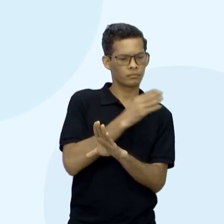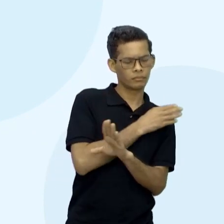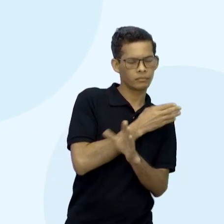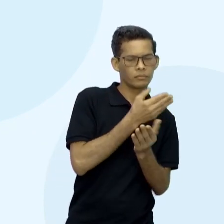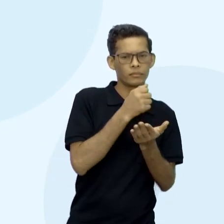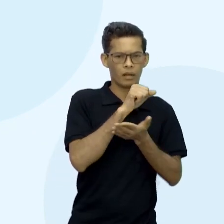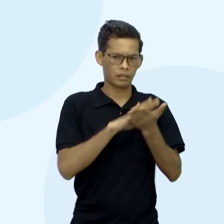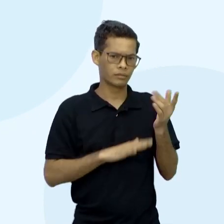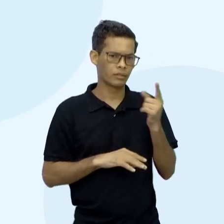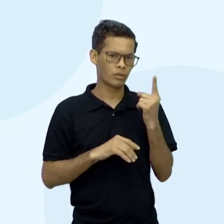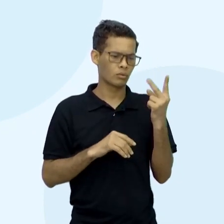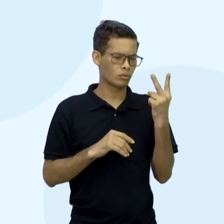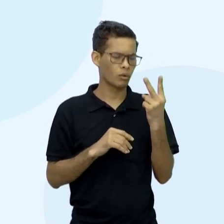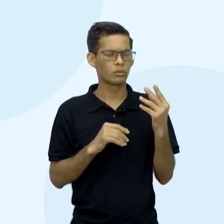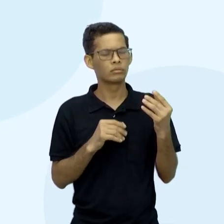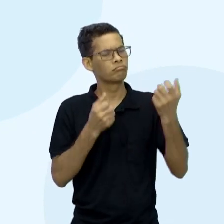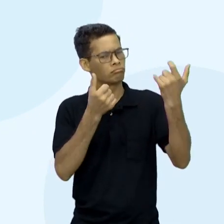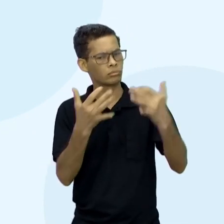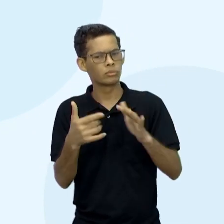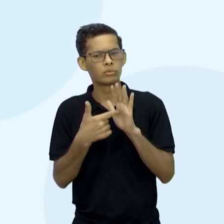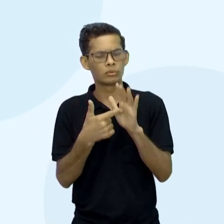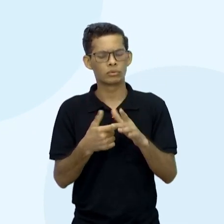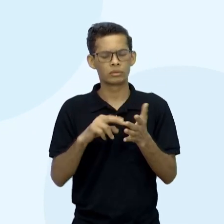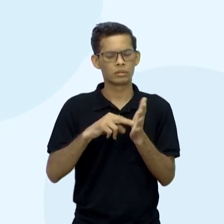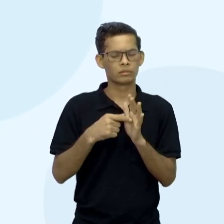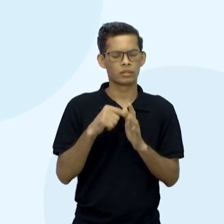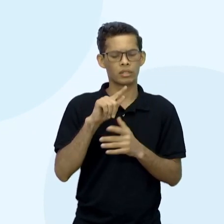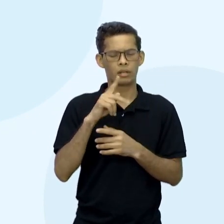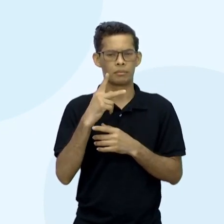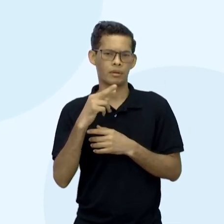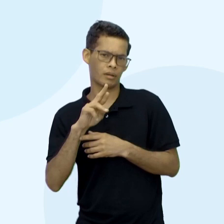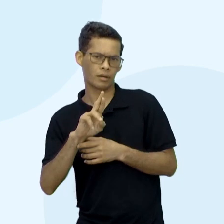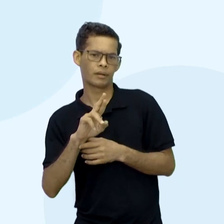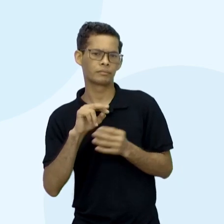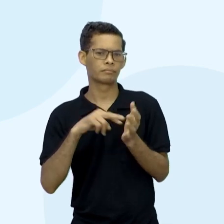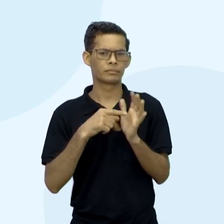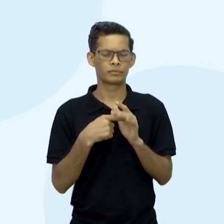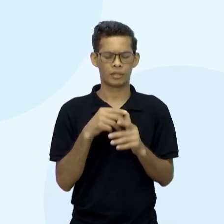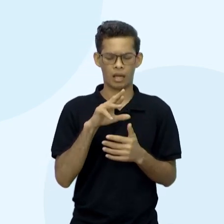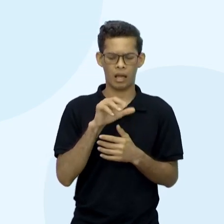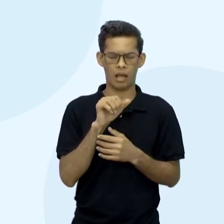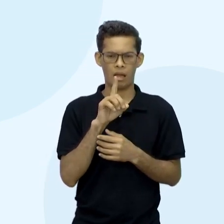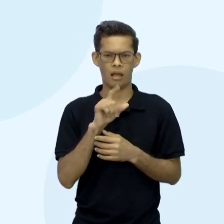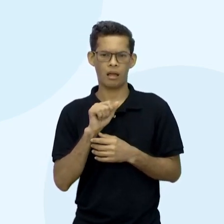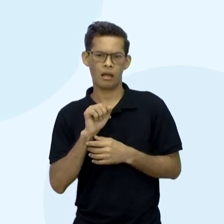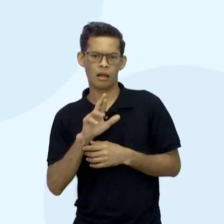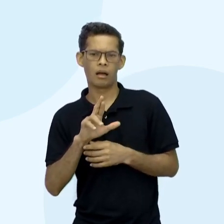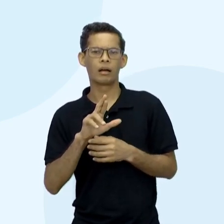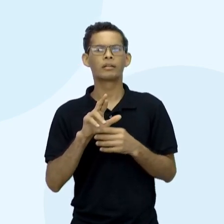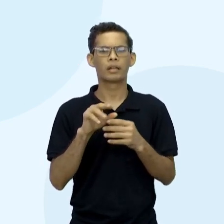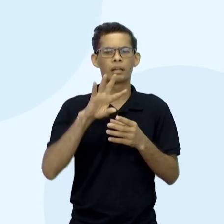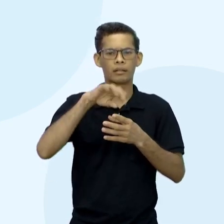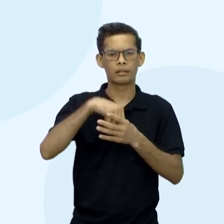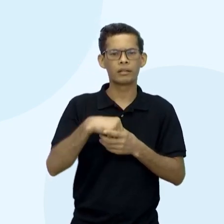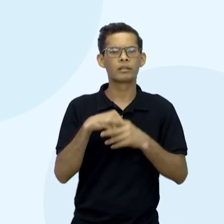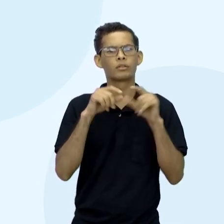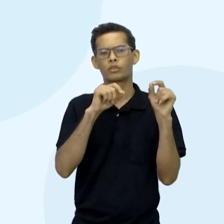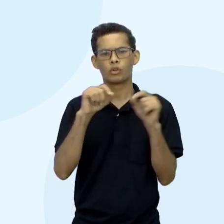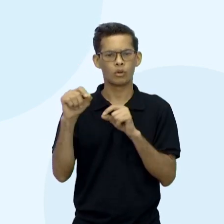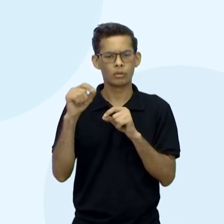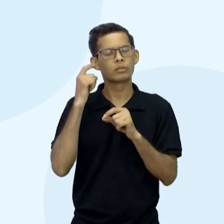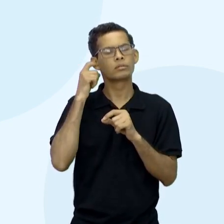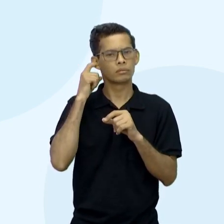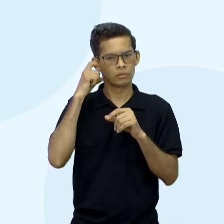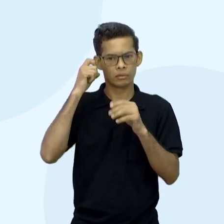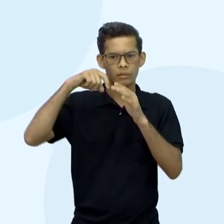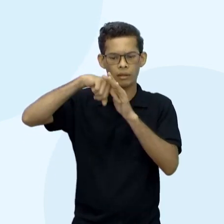1, 2, né? O que é o GPR? Então tá aqui, ó. O que é o GPR? Ou Radar de Penetração no Solo, GPR. O radar